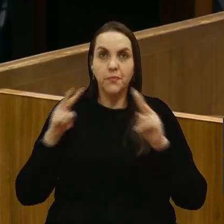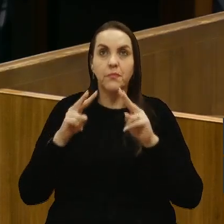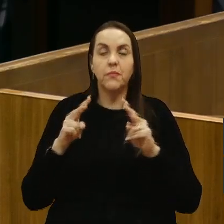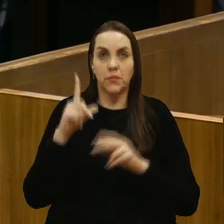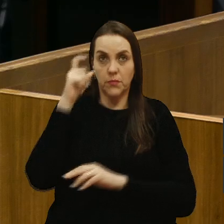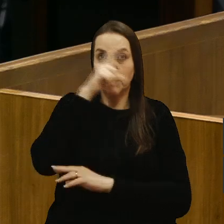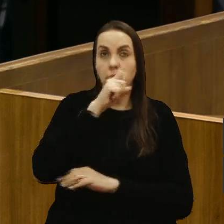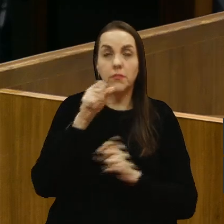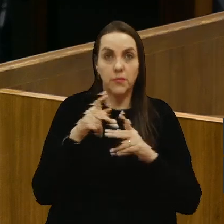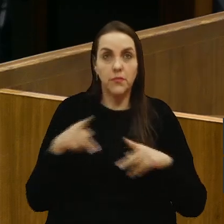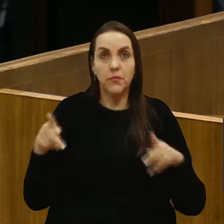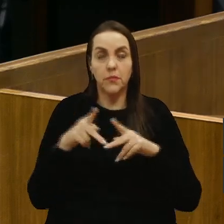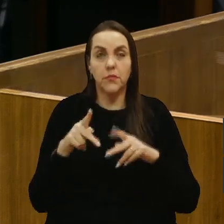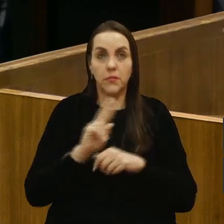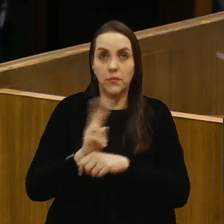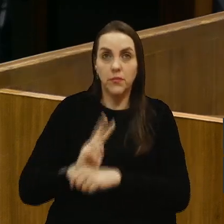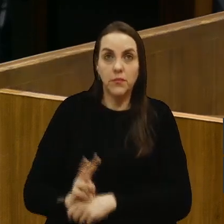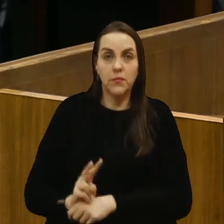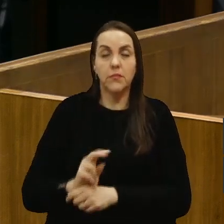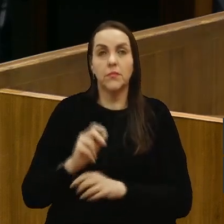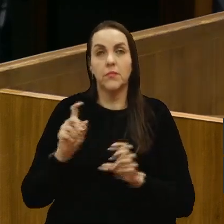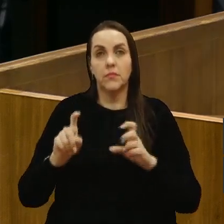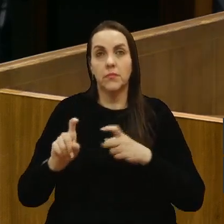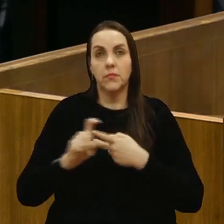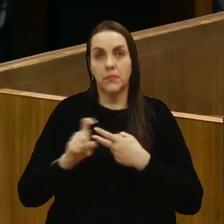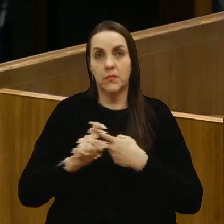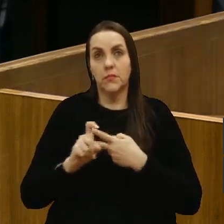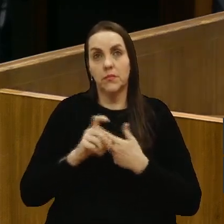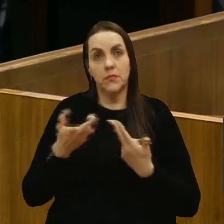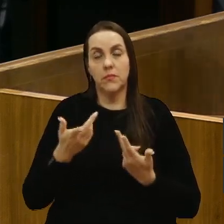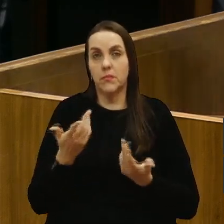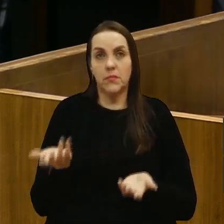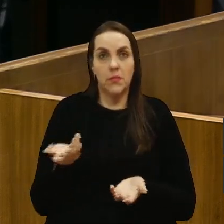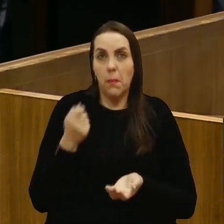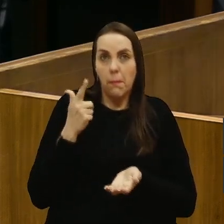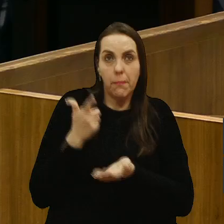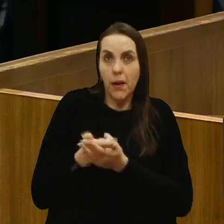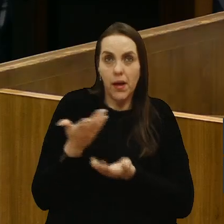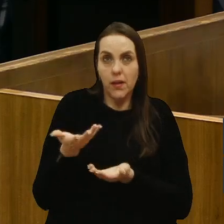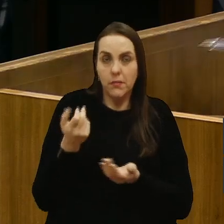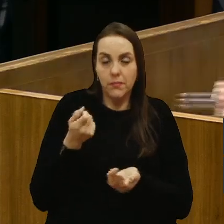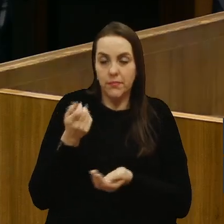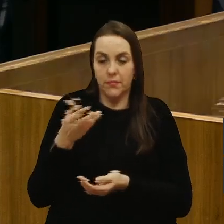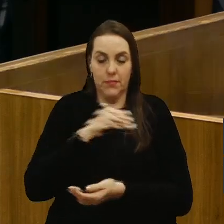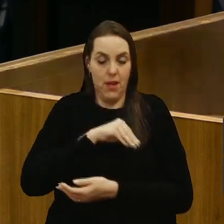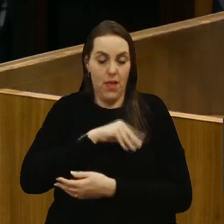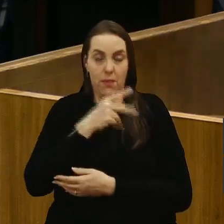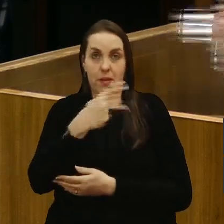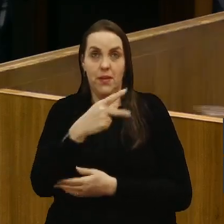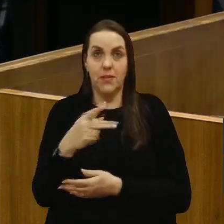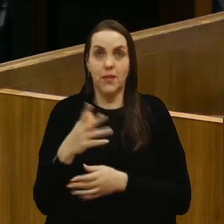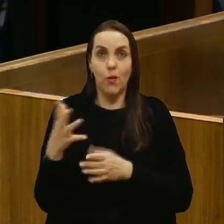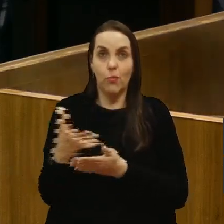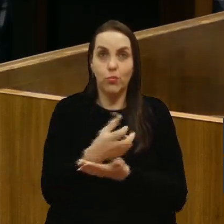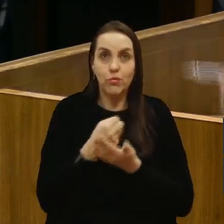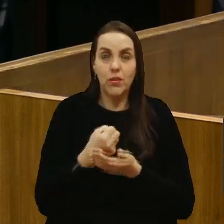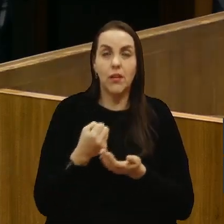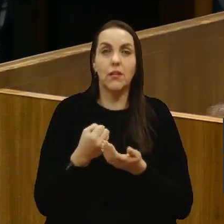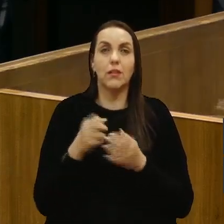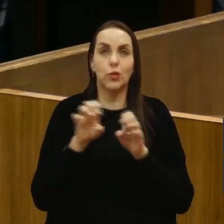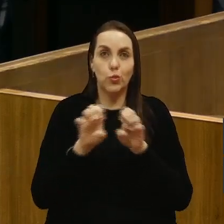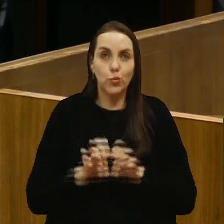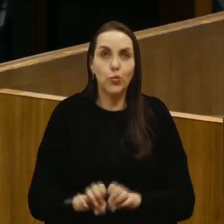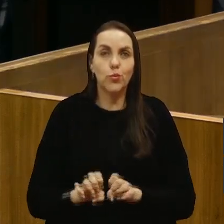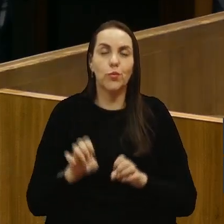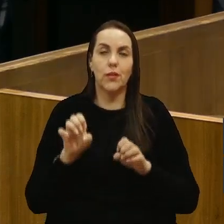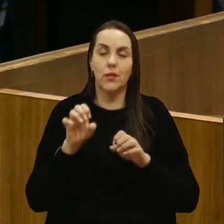povo e fiscalizar o executivo. Então, já tem o secretário para isso. Ele é pago para isso, para buscar soluções. Ele tem estrutura, tem secretaria, tem servidores